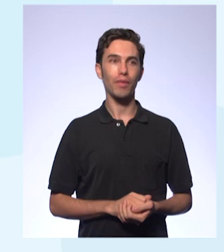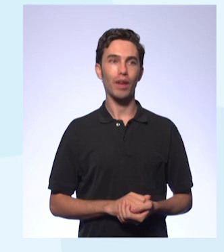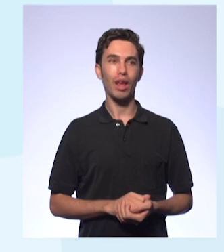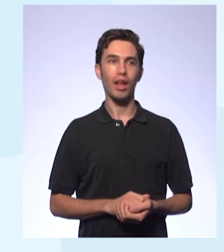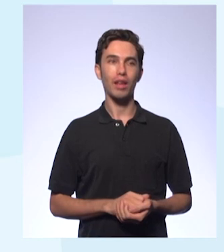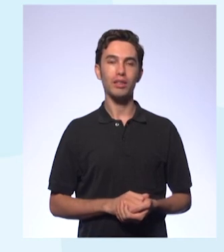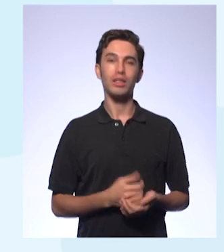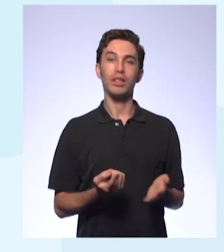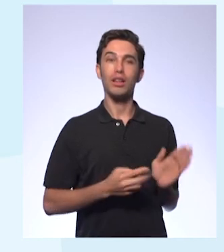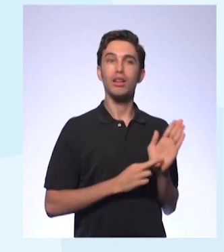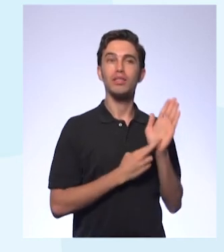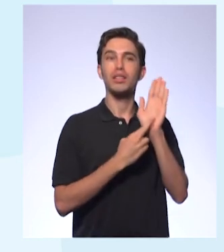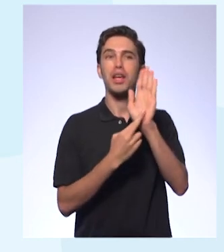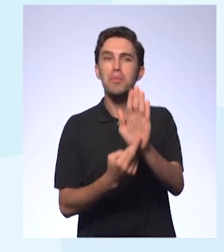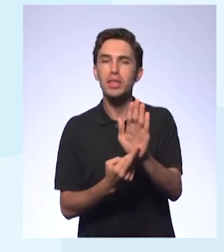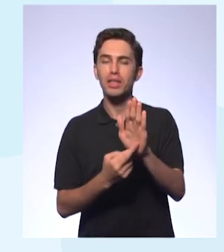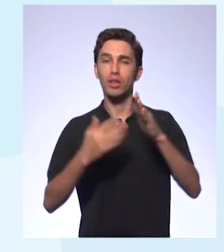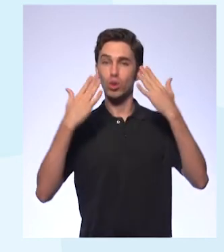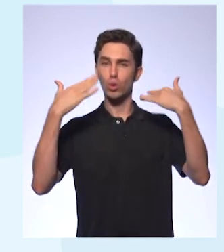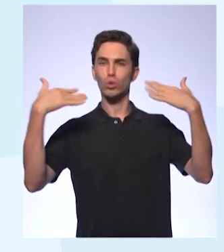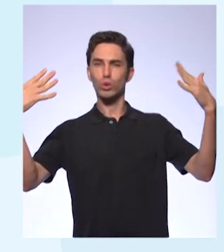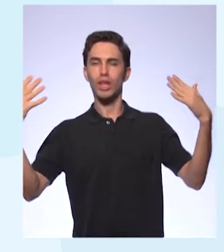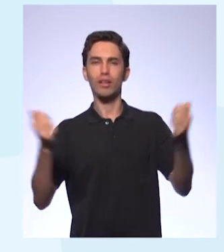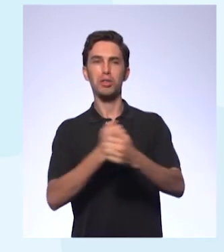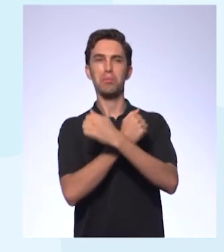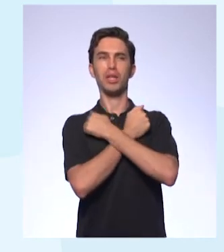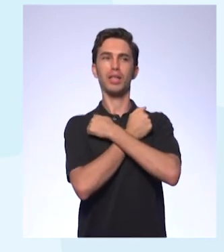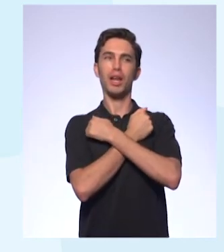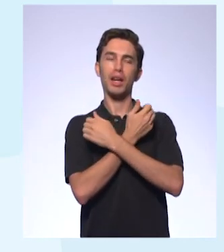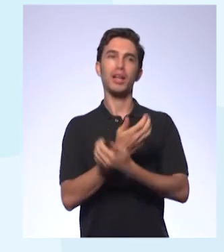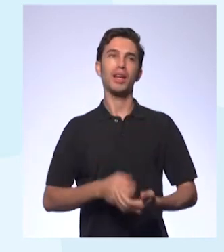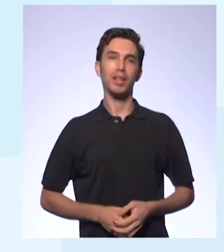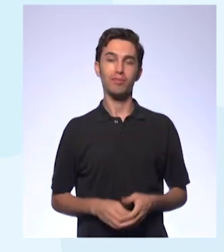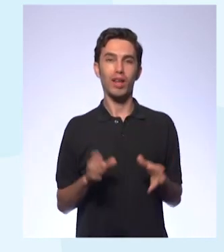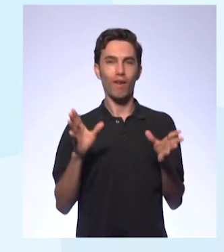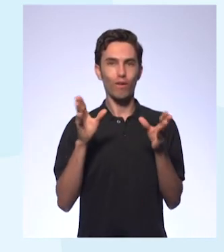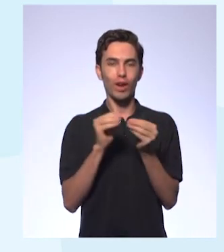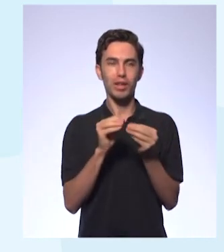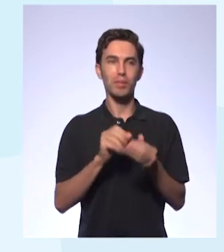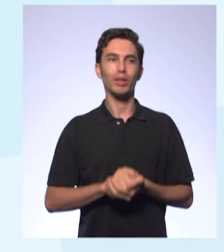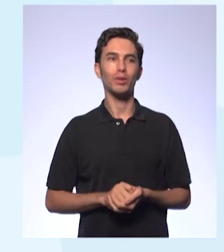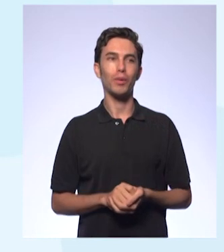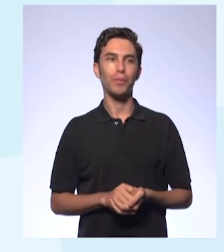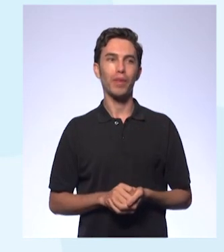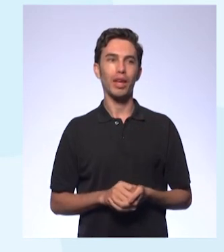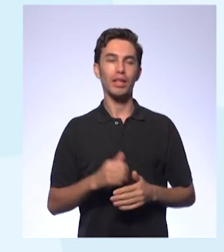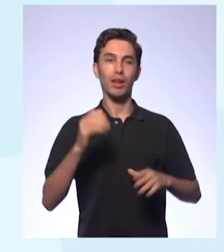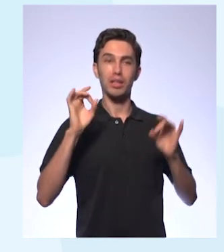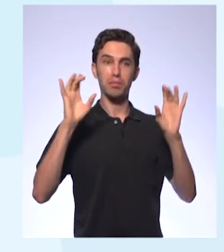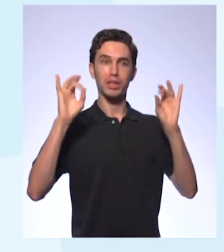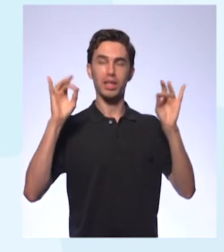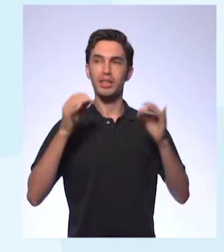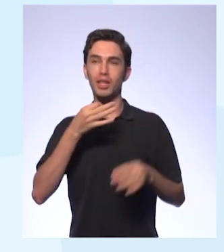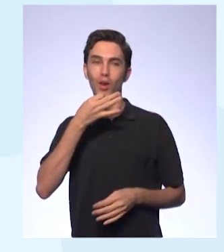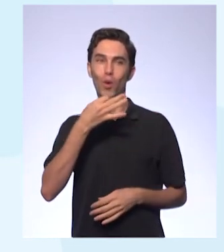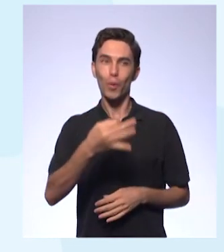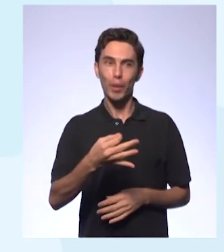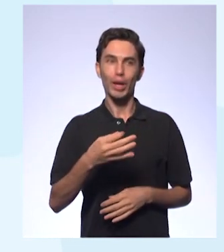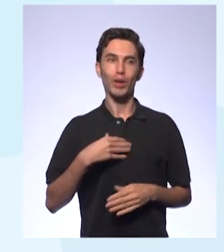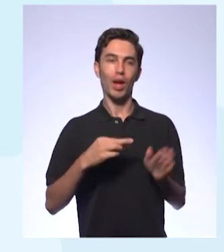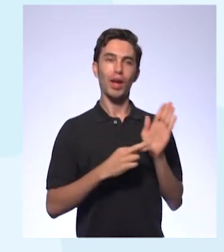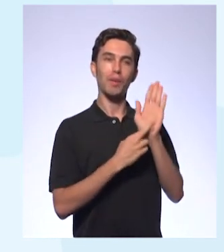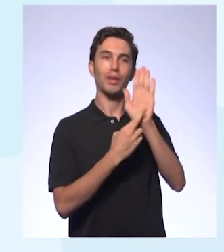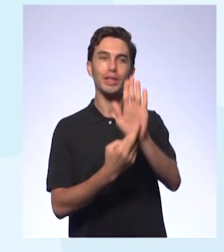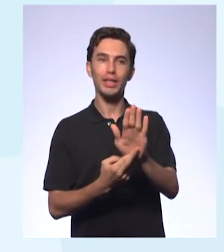da representatividade e o sucesso de Pantera Negra é um fragmento. Especialistas comentam a